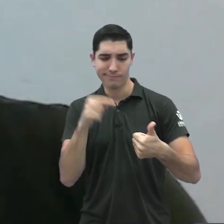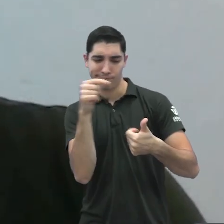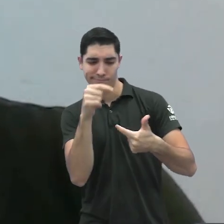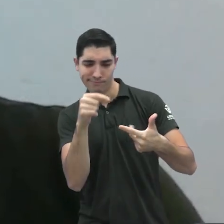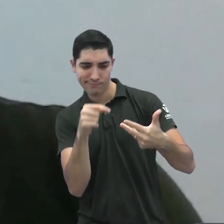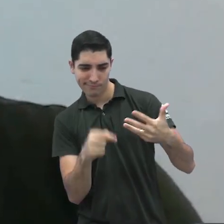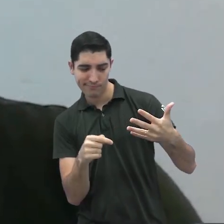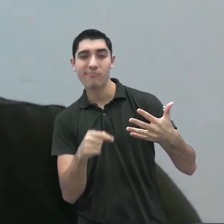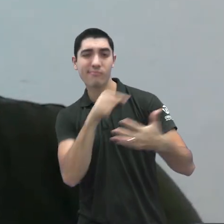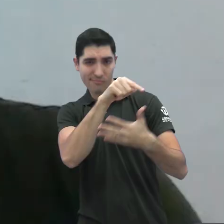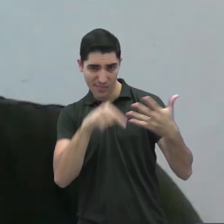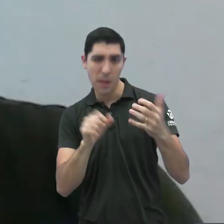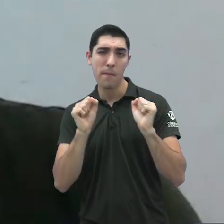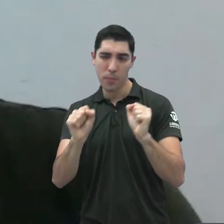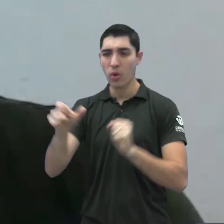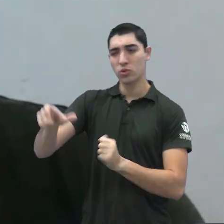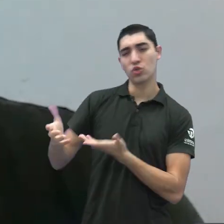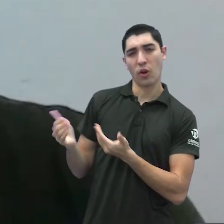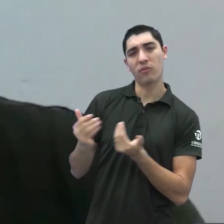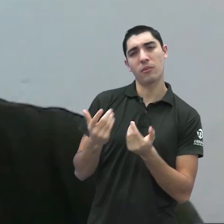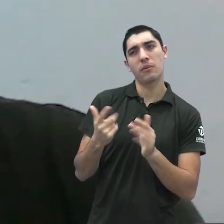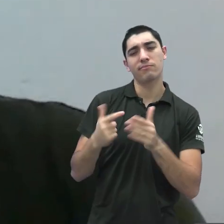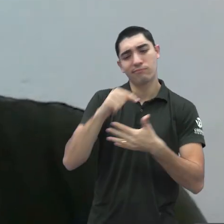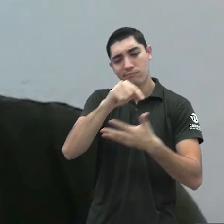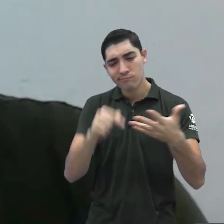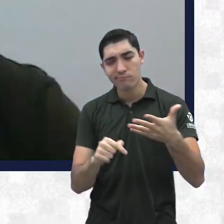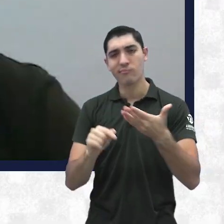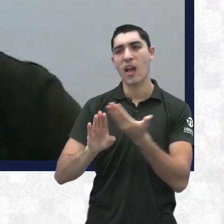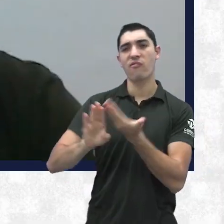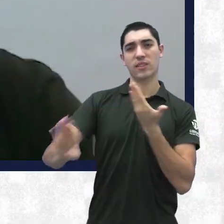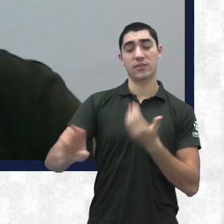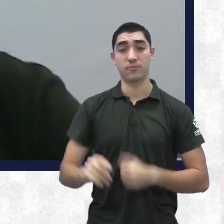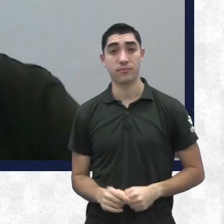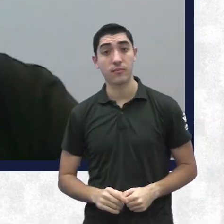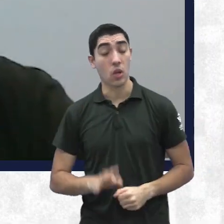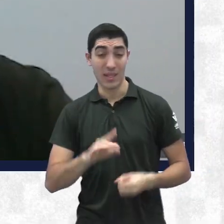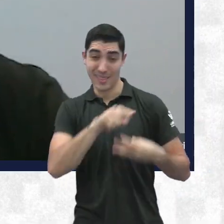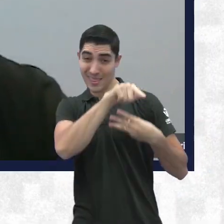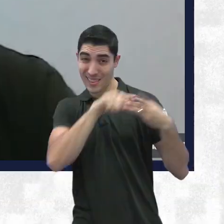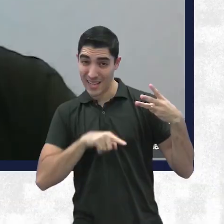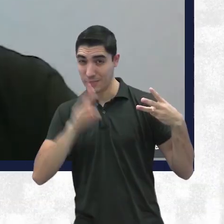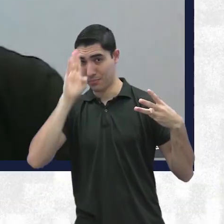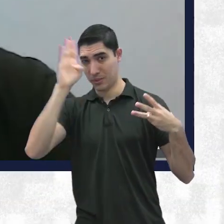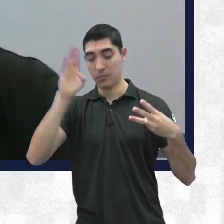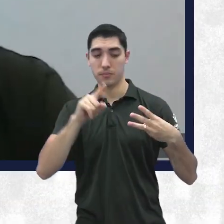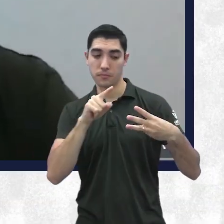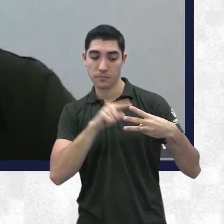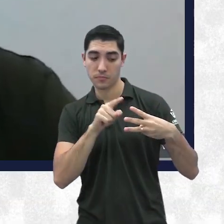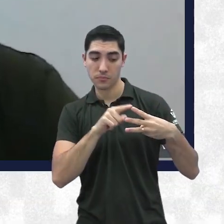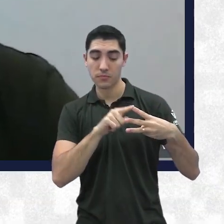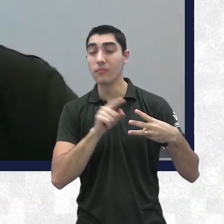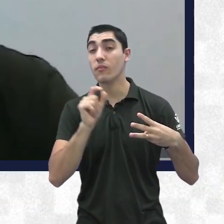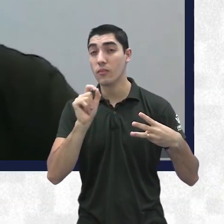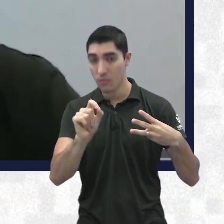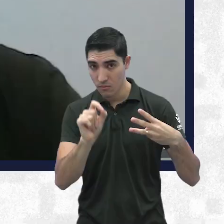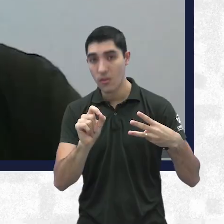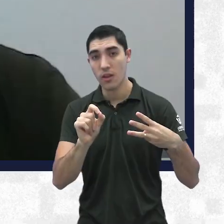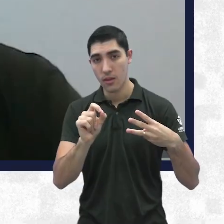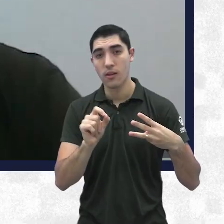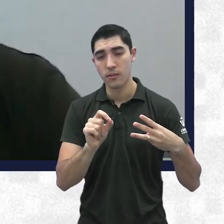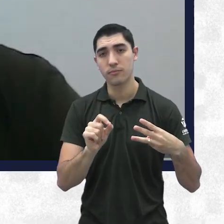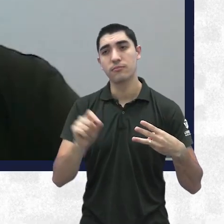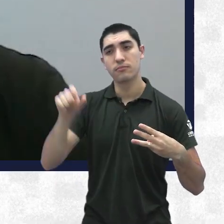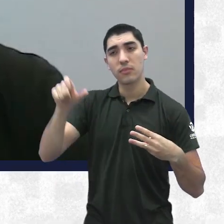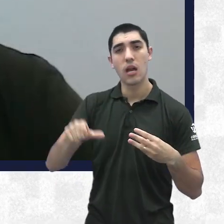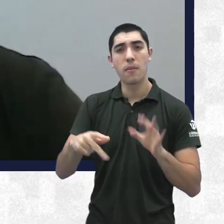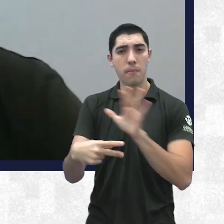só alguns exemplos que podem afastar os jovens da política. São 3 as causas. A primeira delas é